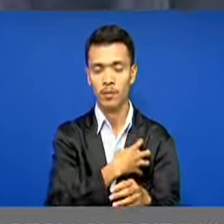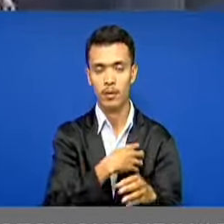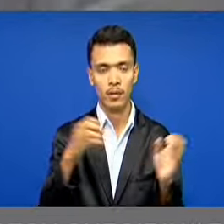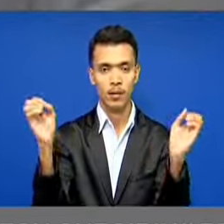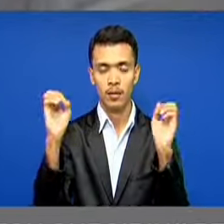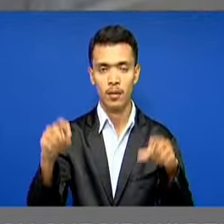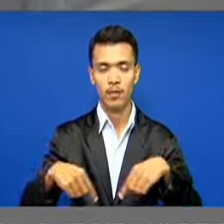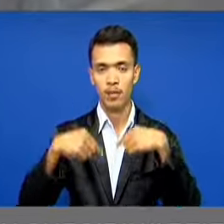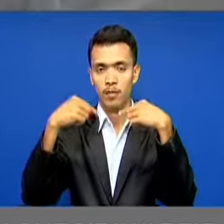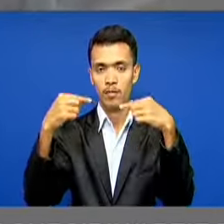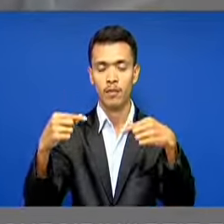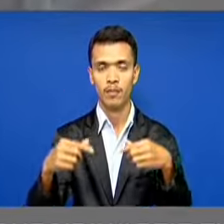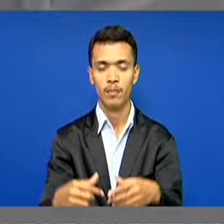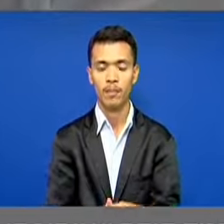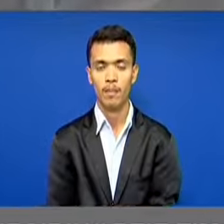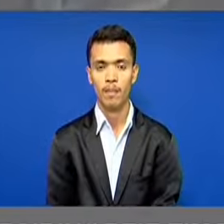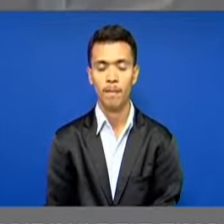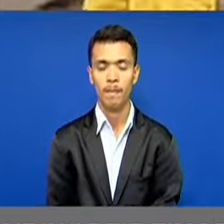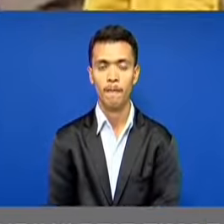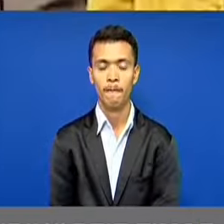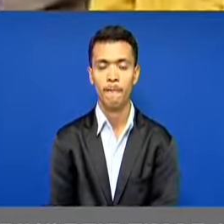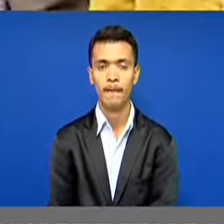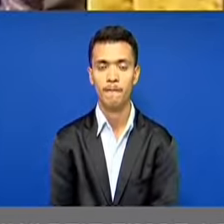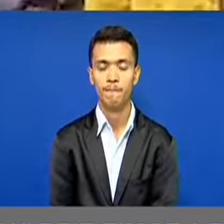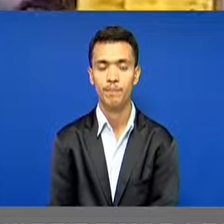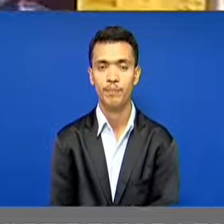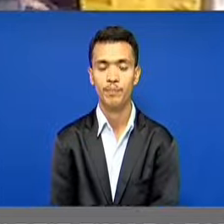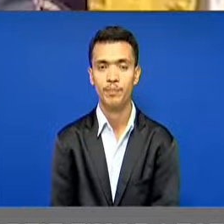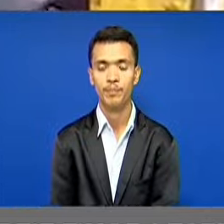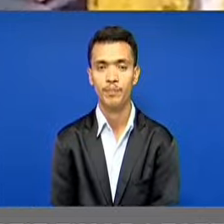fila comunidade ba helafatin. Husibokau Mari Pedro ba RTTeli.